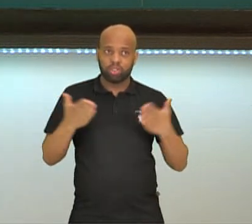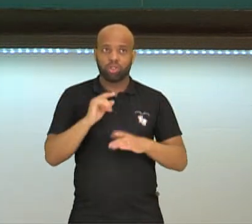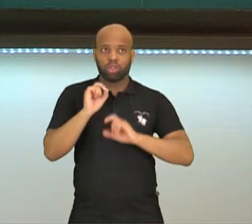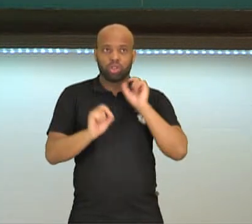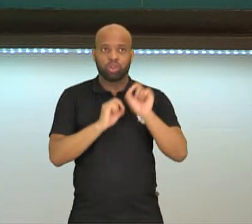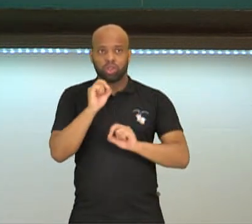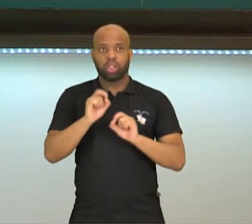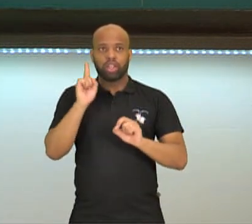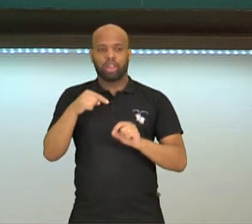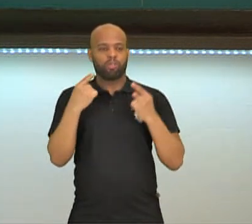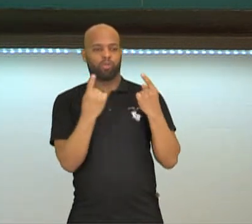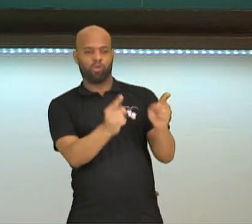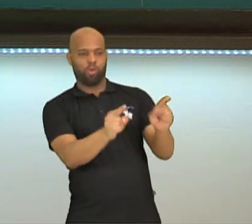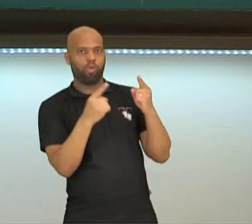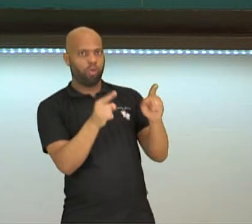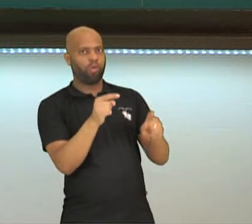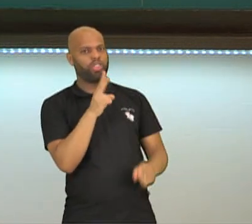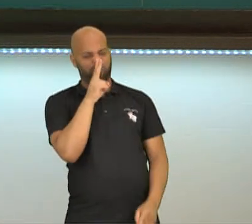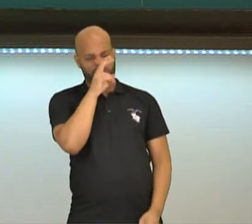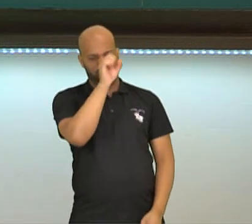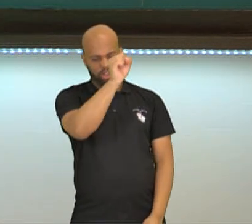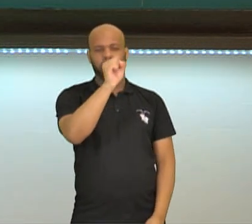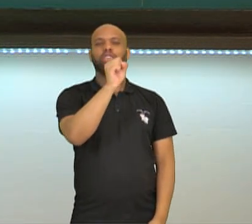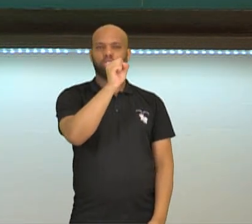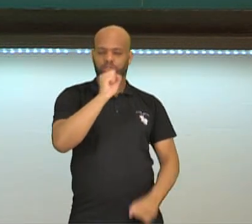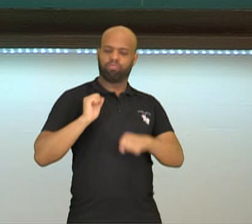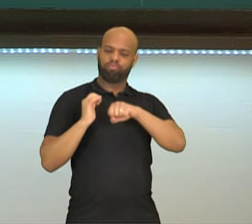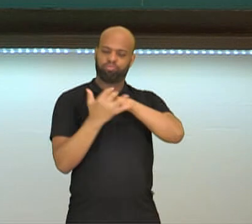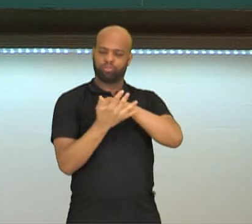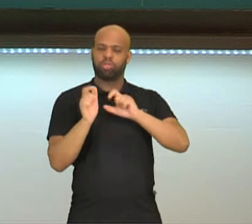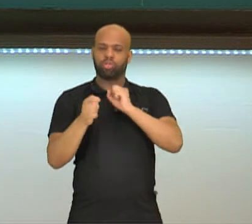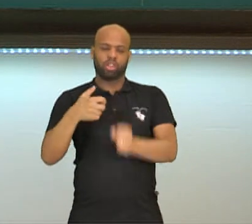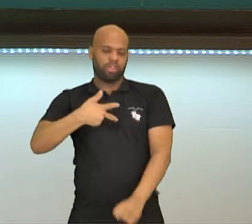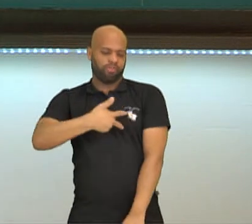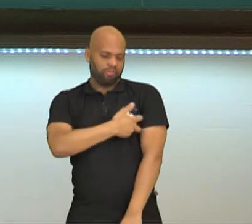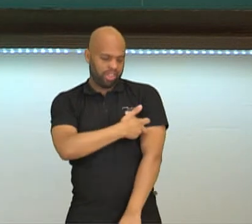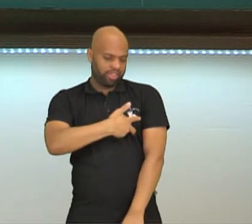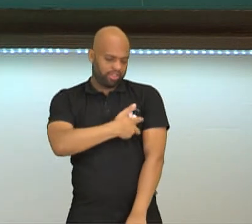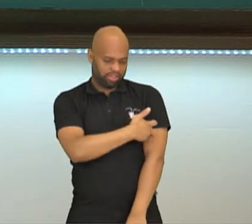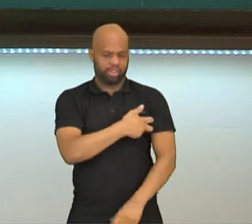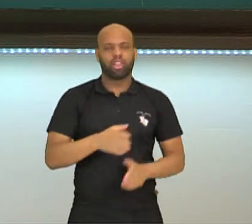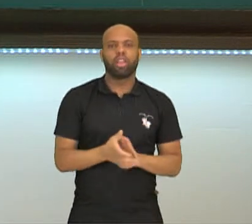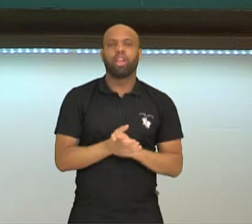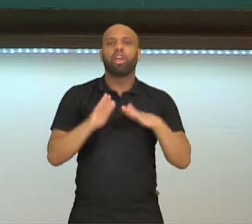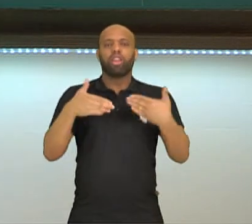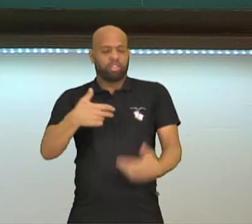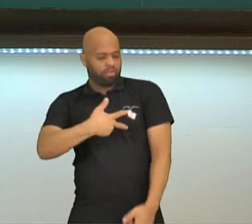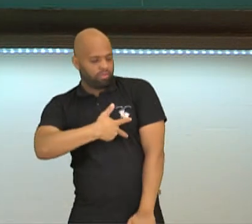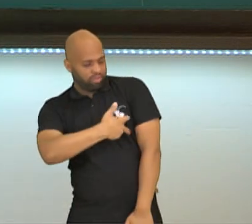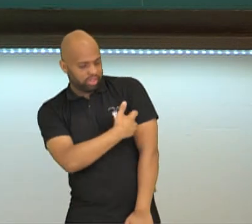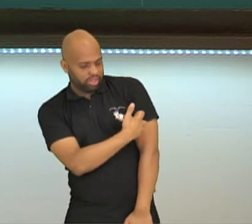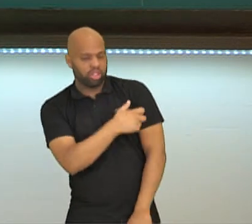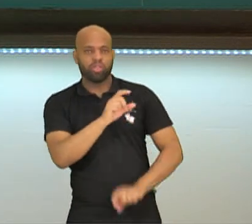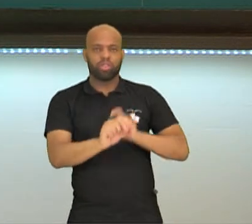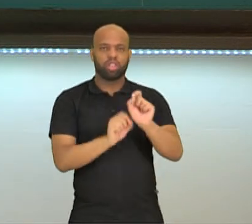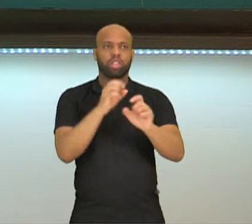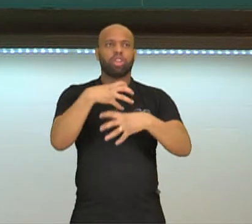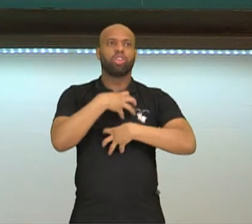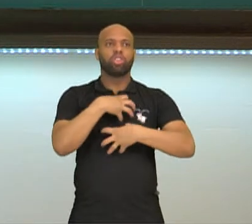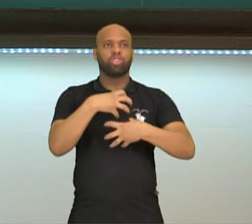é uma arma poderosa contra essa doença, é a vacina. A vacina é uma forma